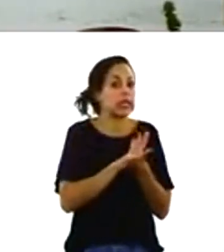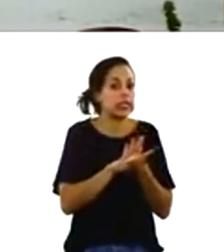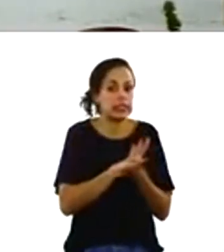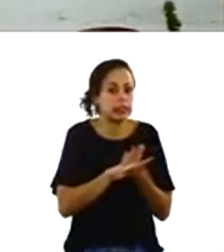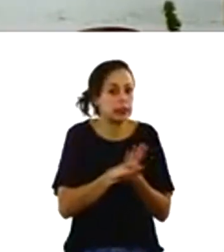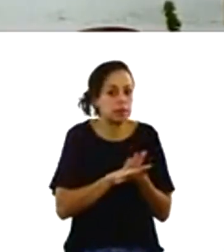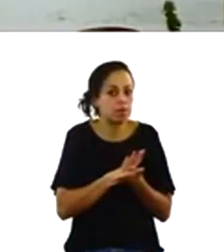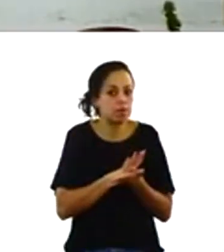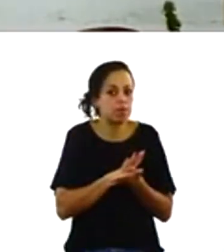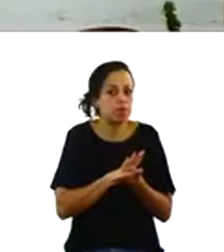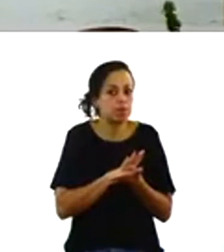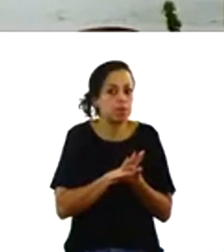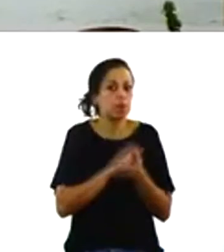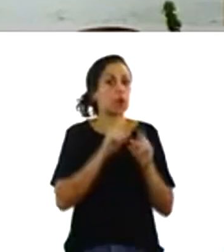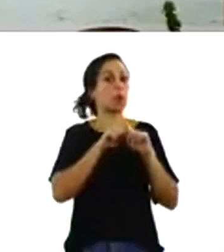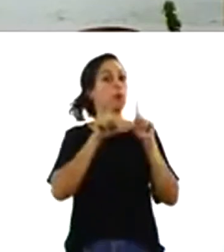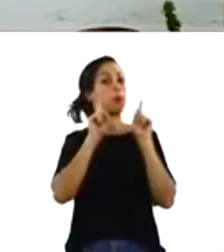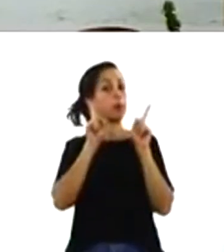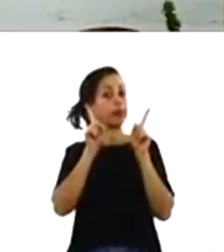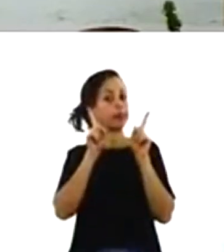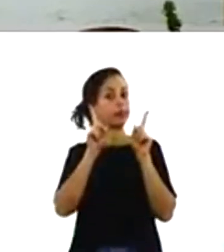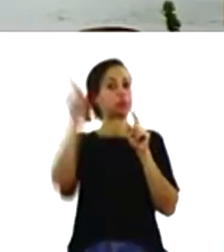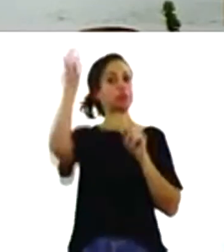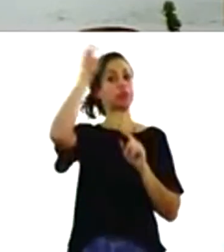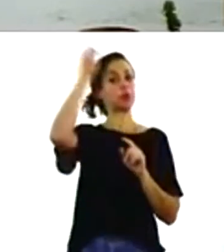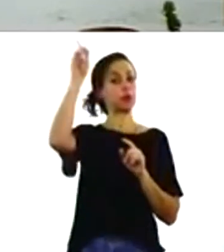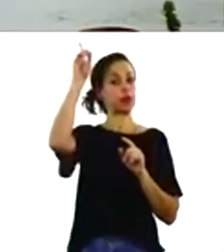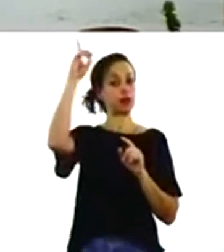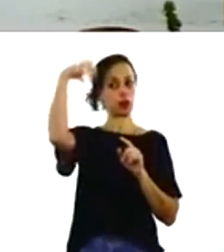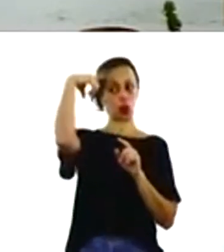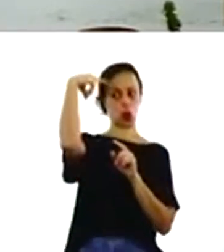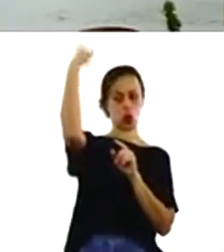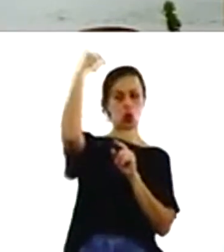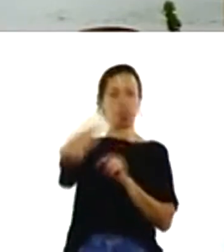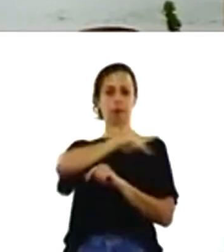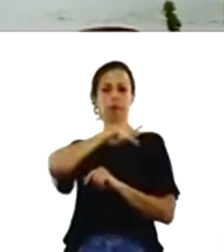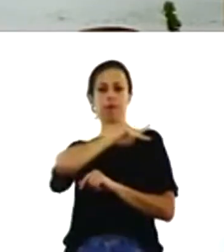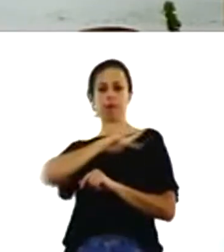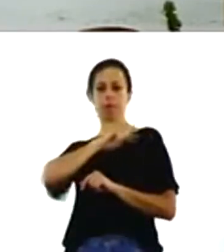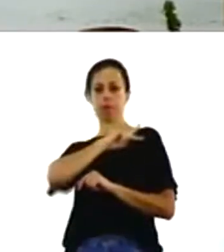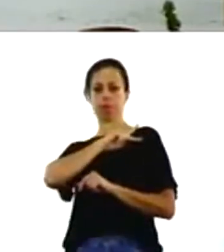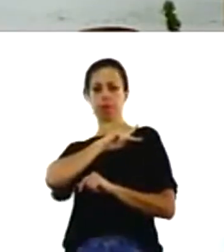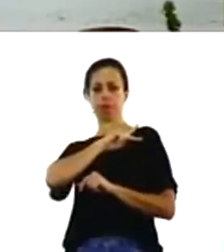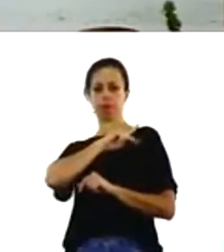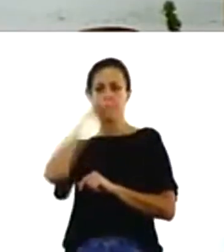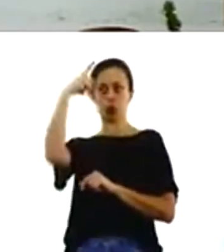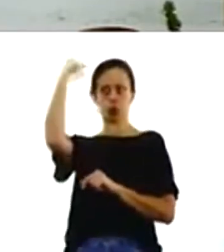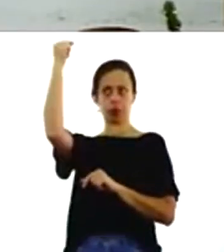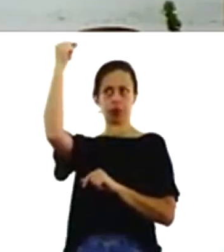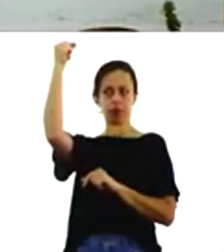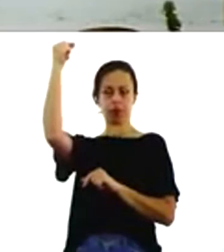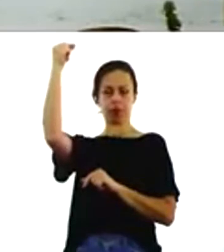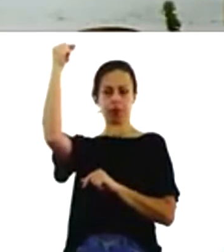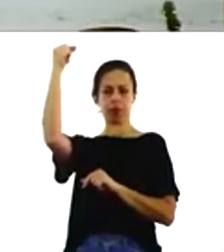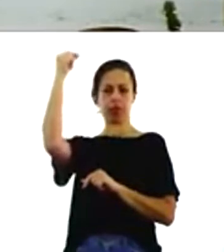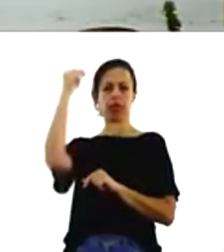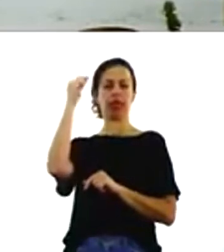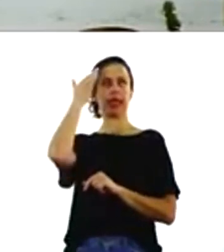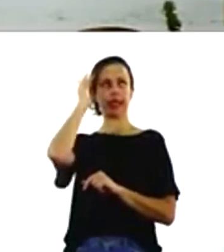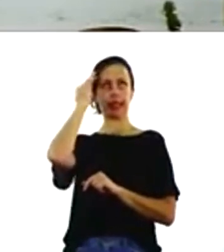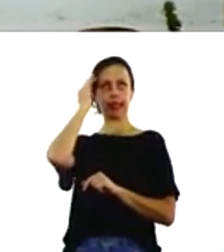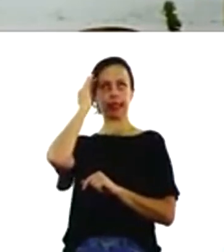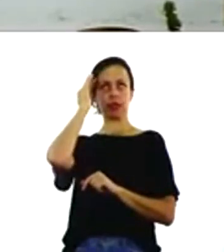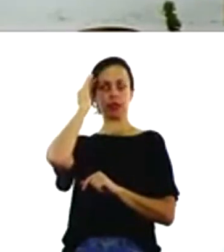Paulo fora escolhido por Deus para revelar esses mistérios. E o mistério é simples. O